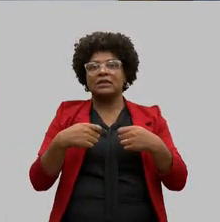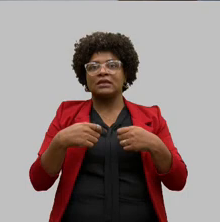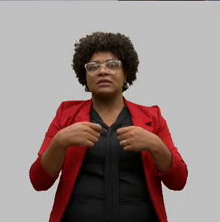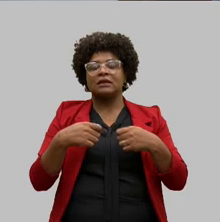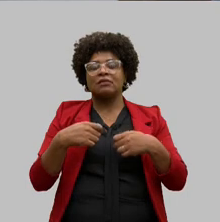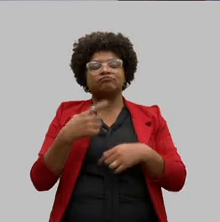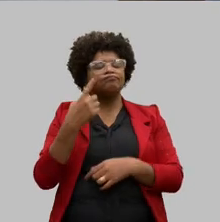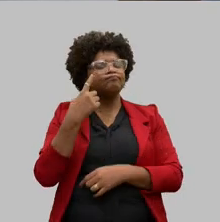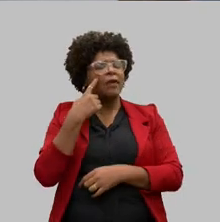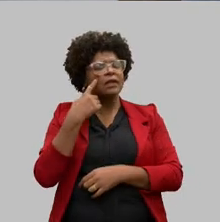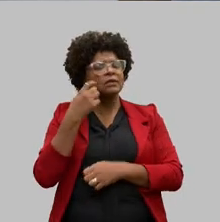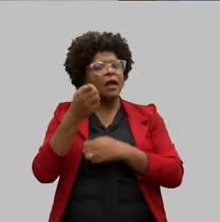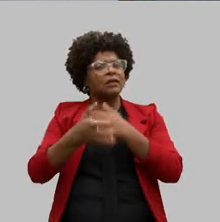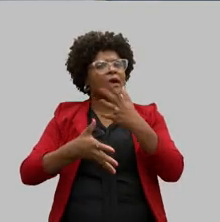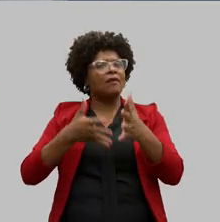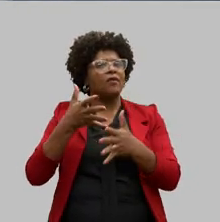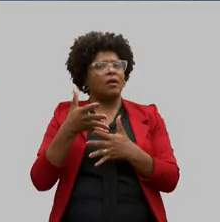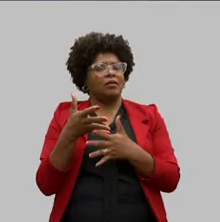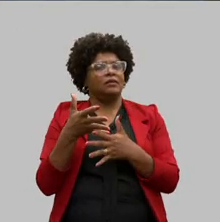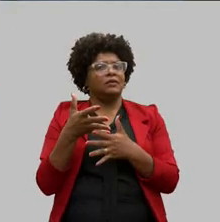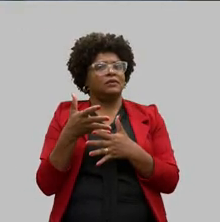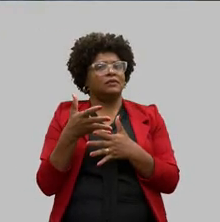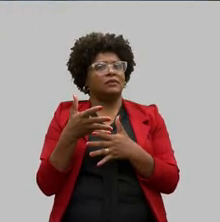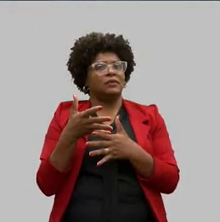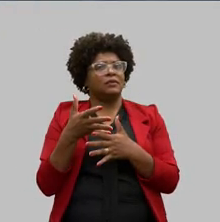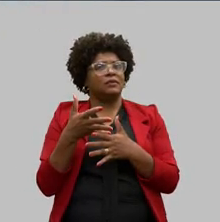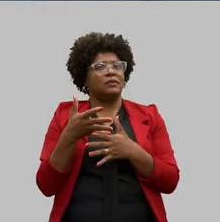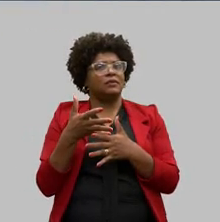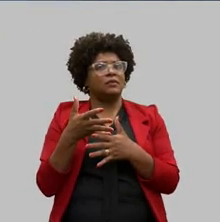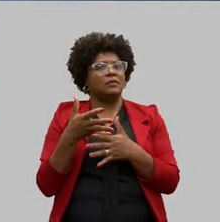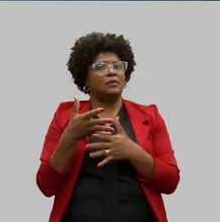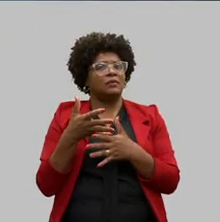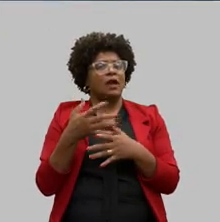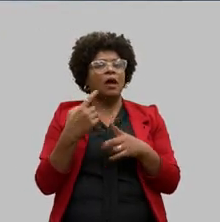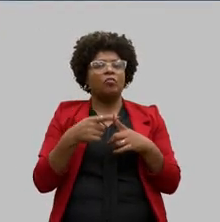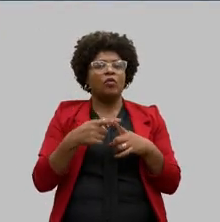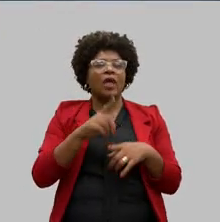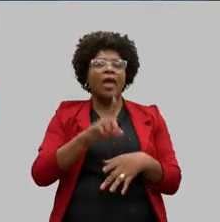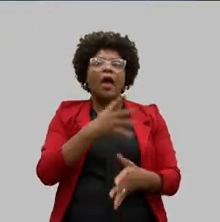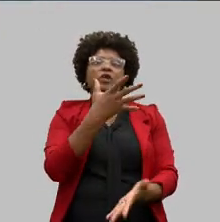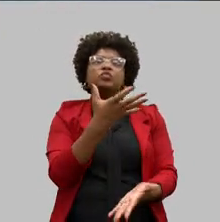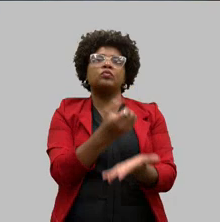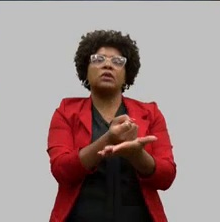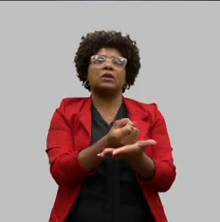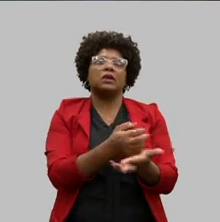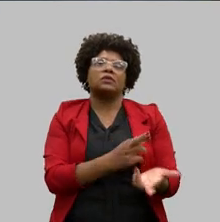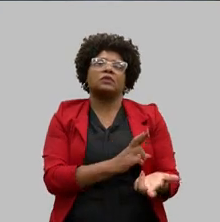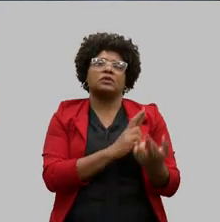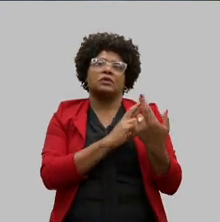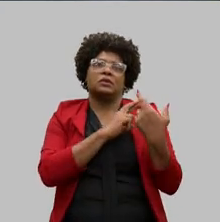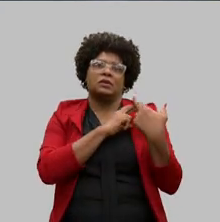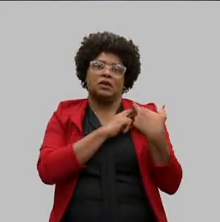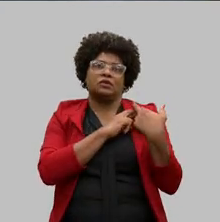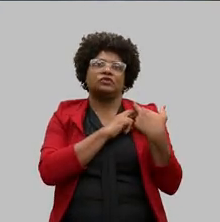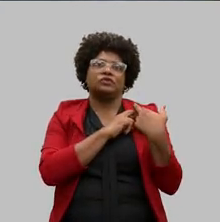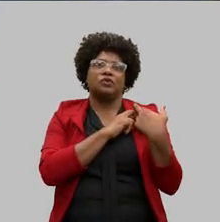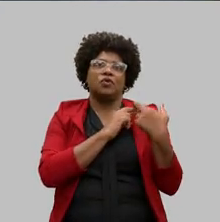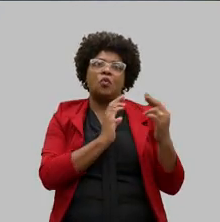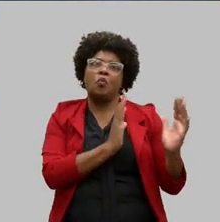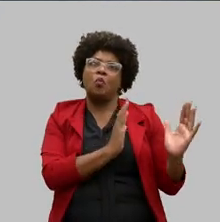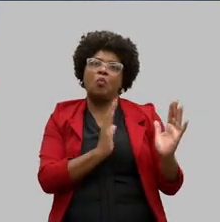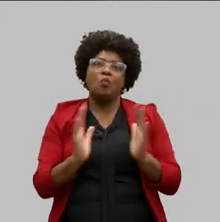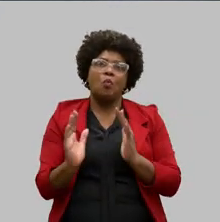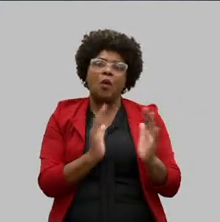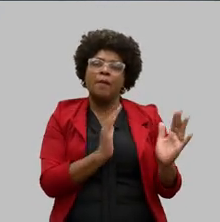eh um discurso que eh assuma responsabilidades nesse momento que nós estamos vendo